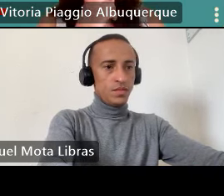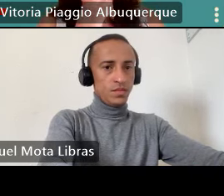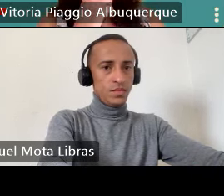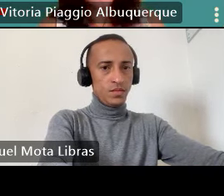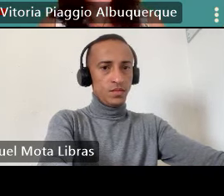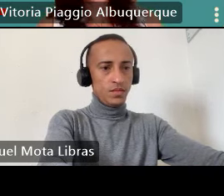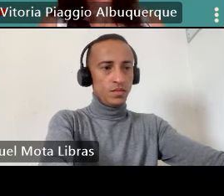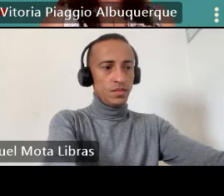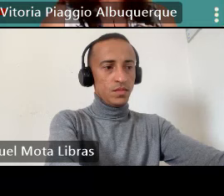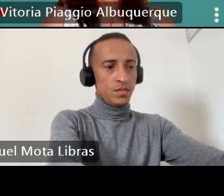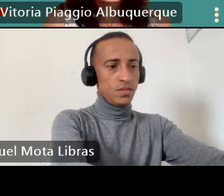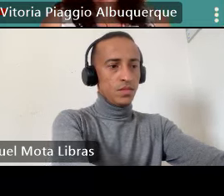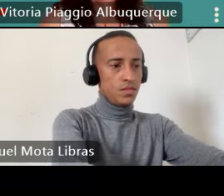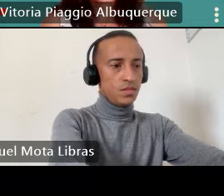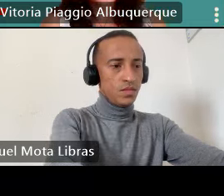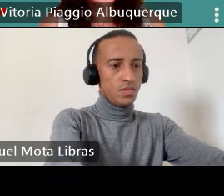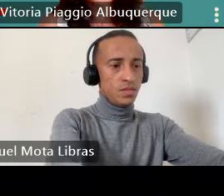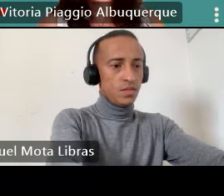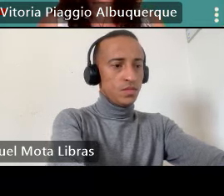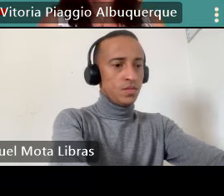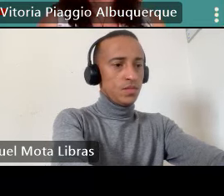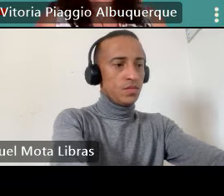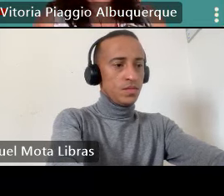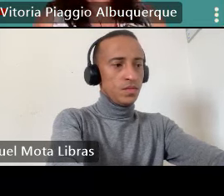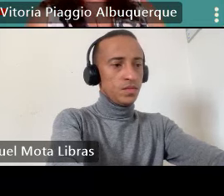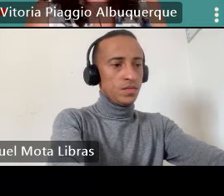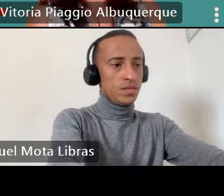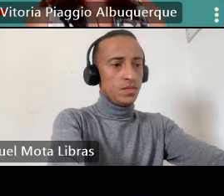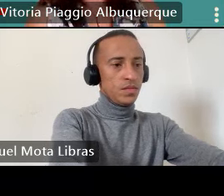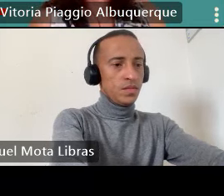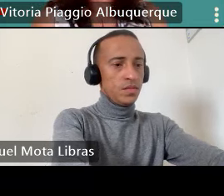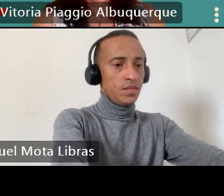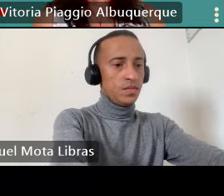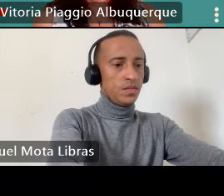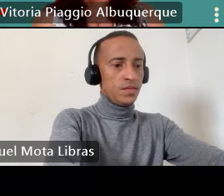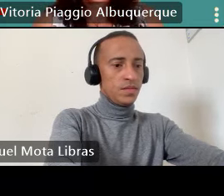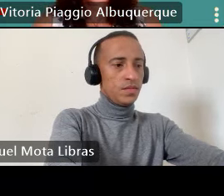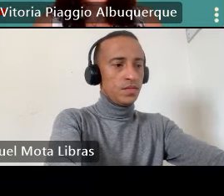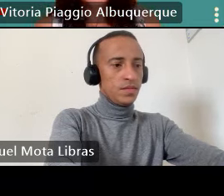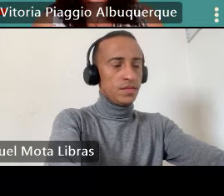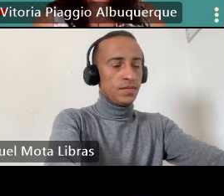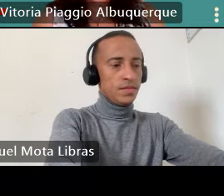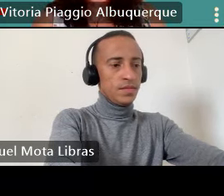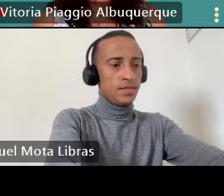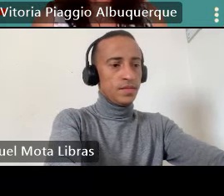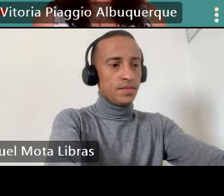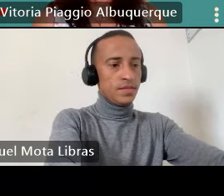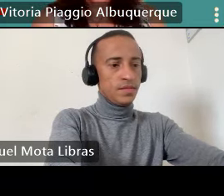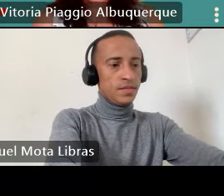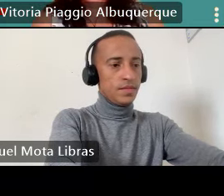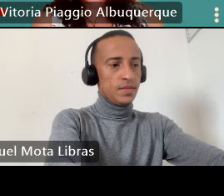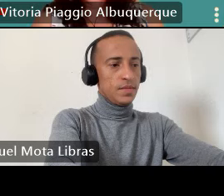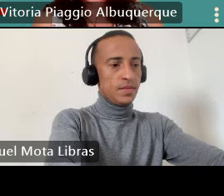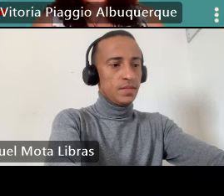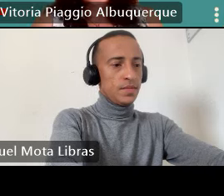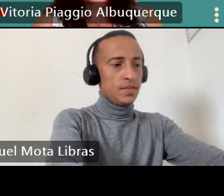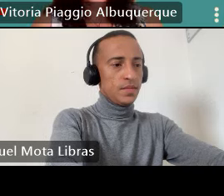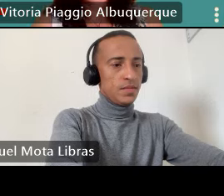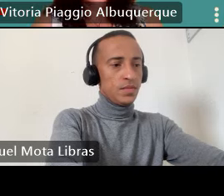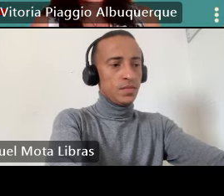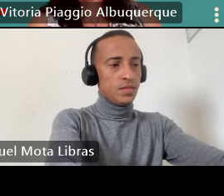disposição a um grande número de atores várias partes interessadas né que questionam os nossos trabalhos e aí a gente tem